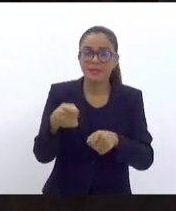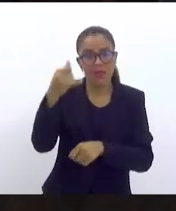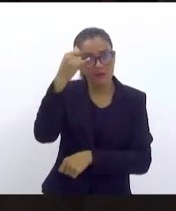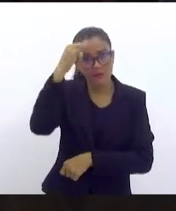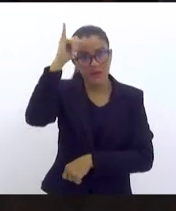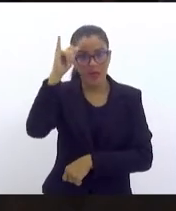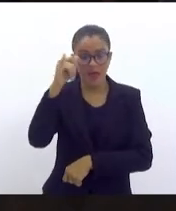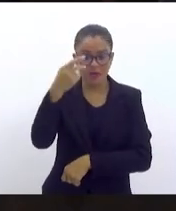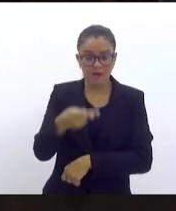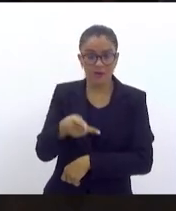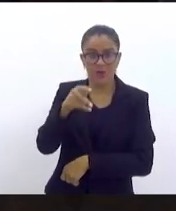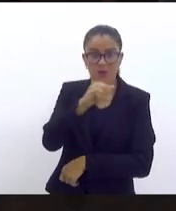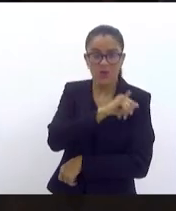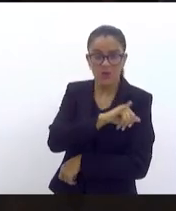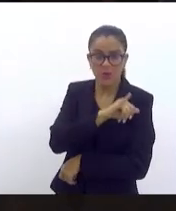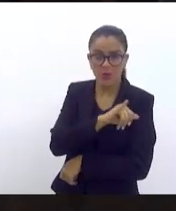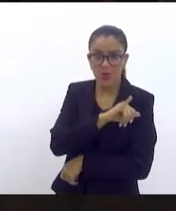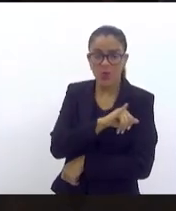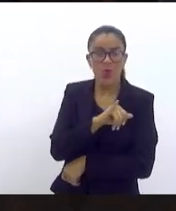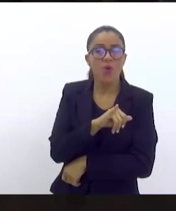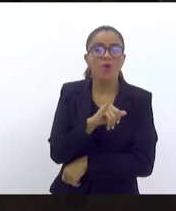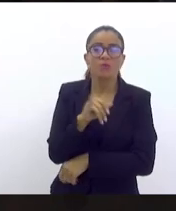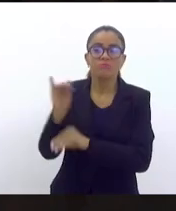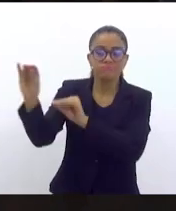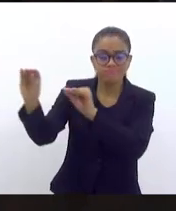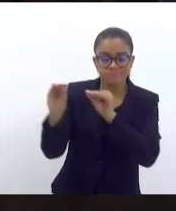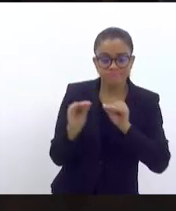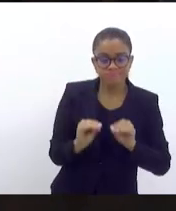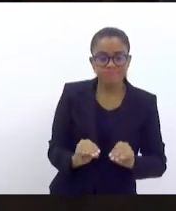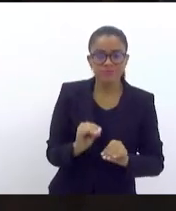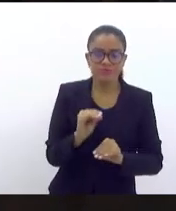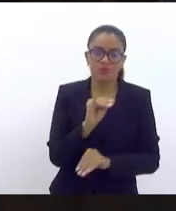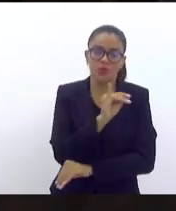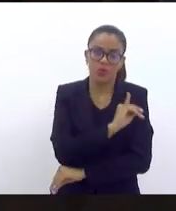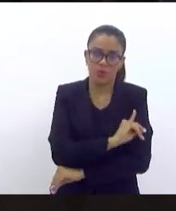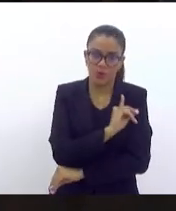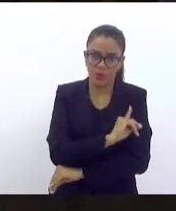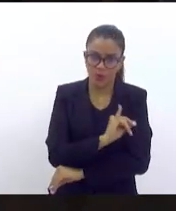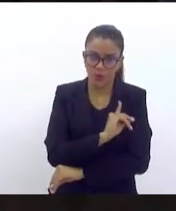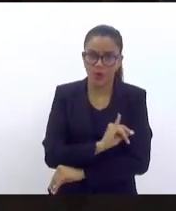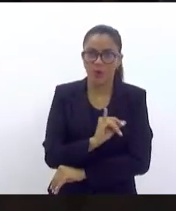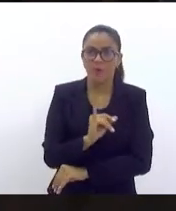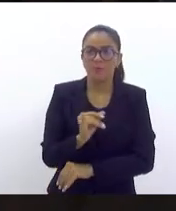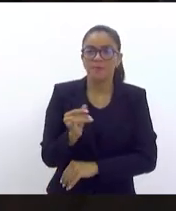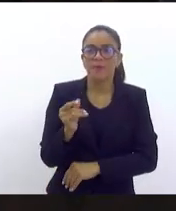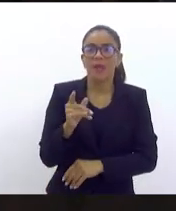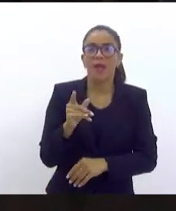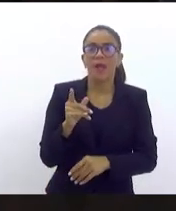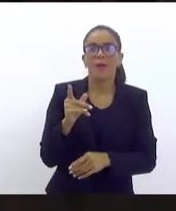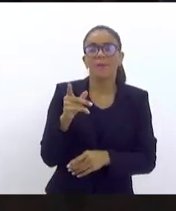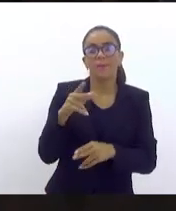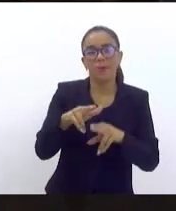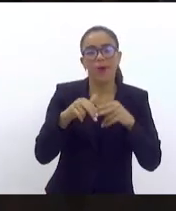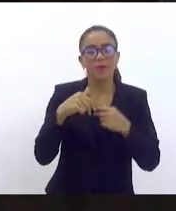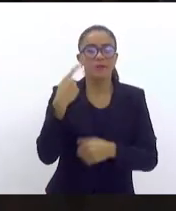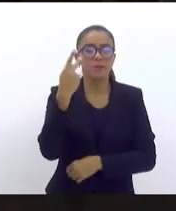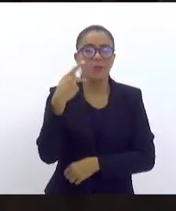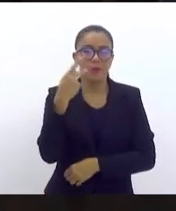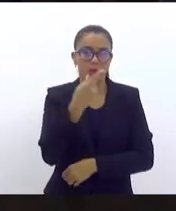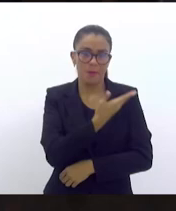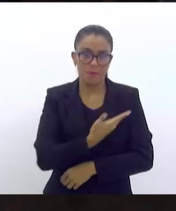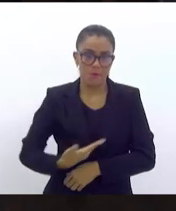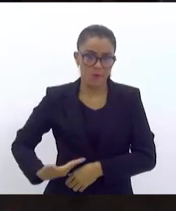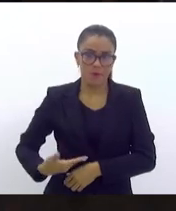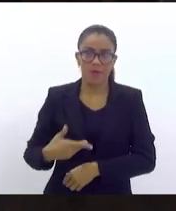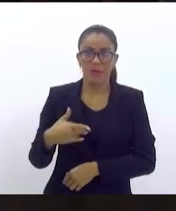produz isso em primeiro lugar é impedir que essa droga chegue no Rio de Janeiro através de políticas públicas coerentes ao contrário